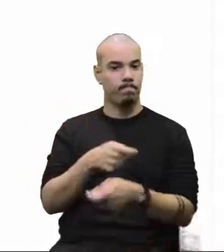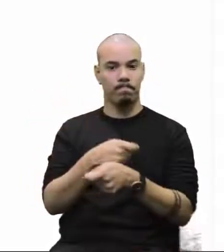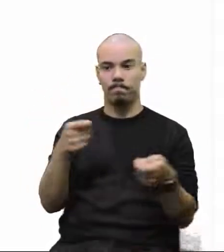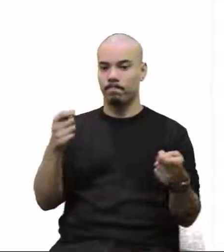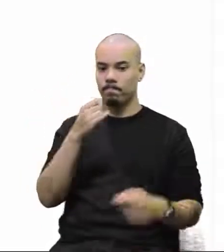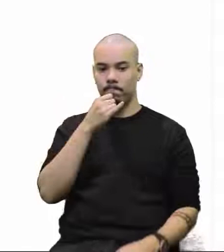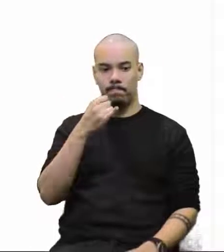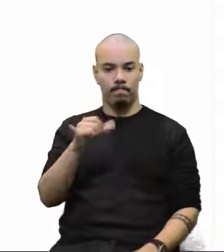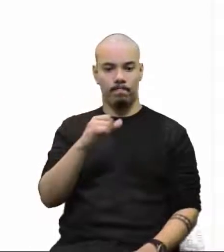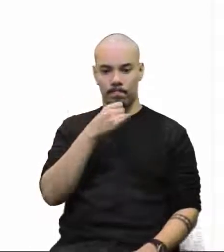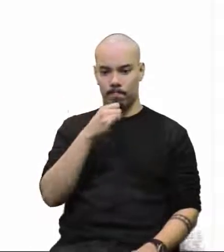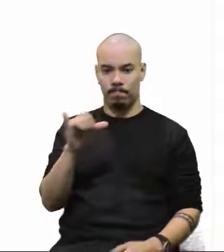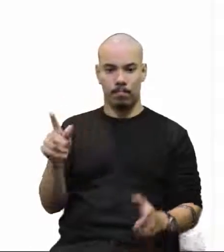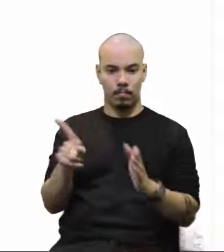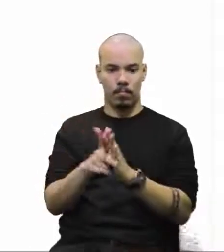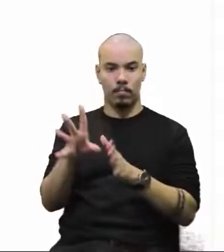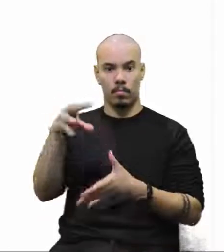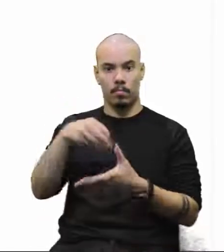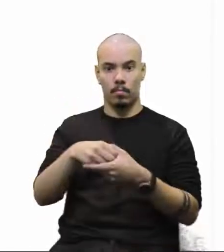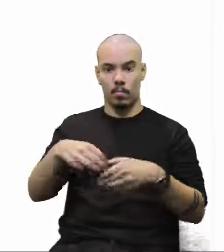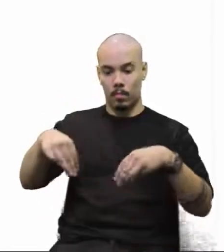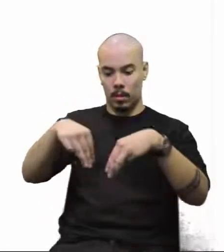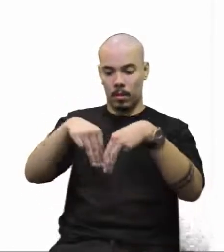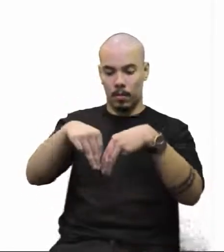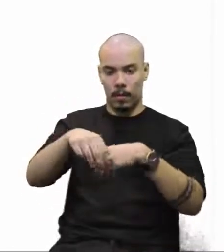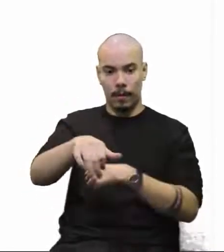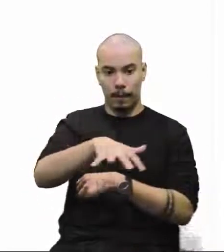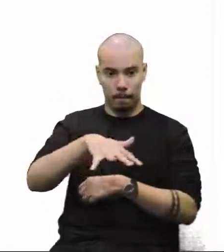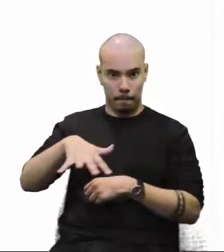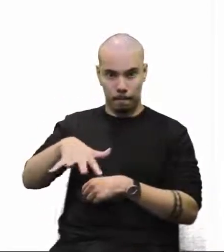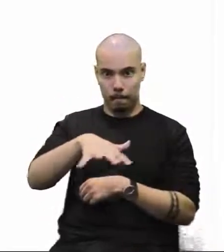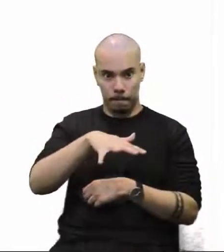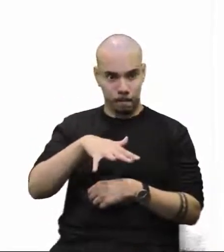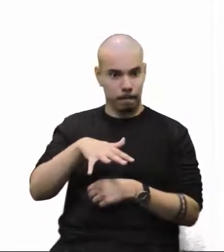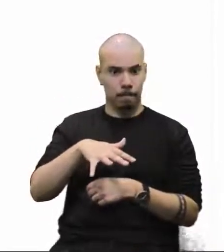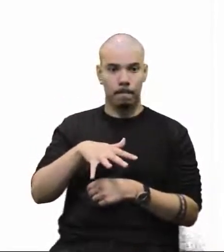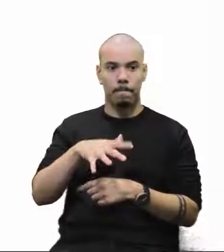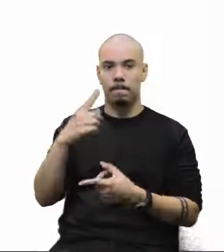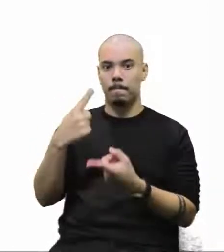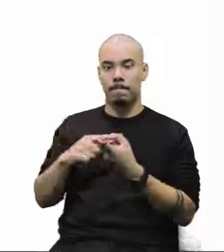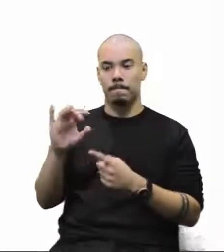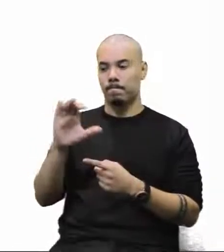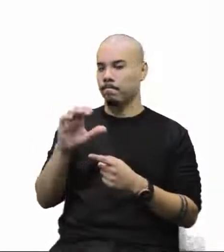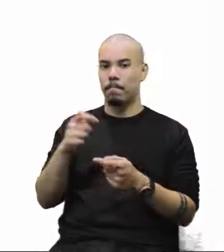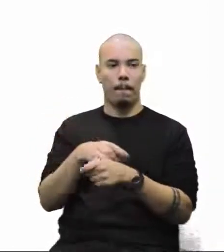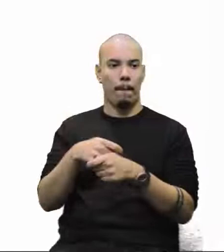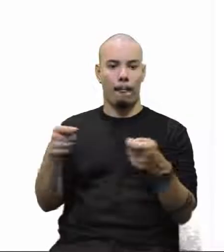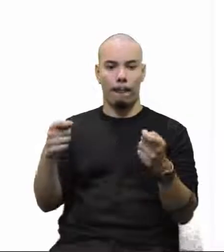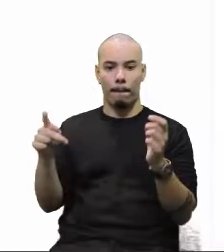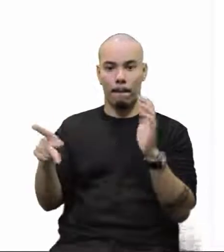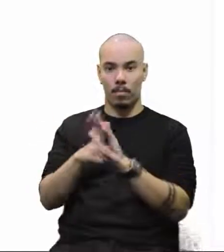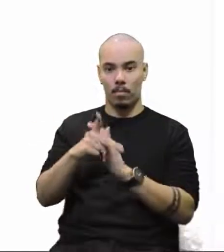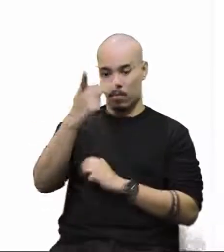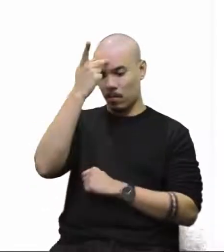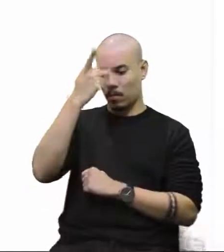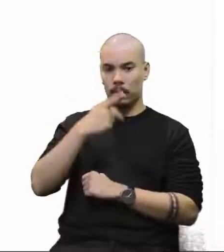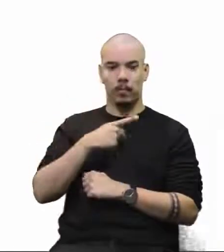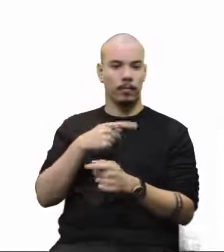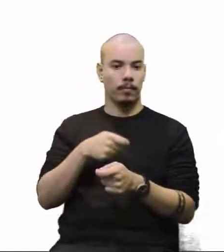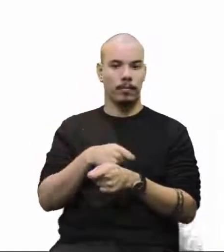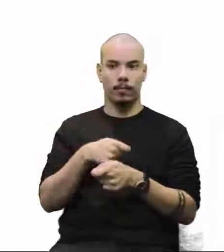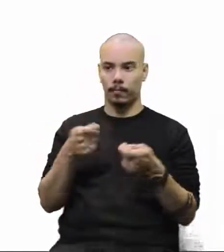campo magnético no condutor que está percorrendo. Nenhuma corrente vai produzir campo para ele mesmo.